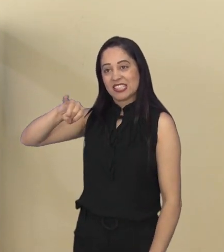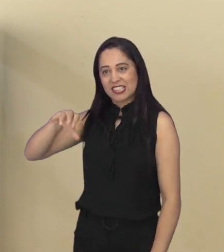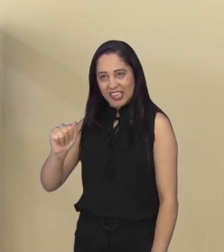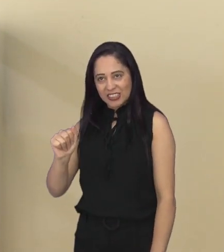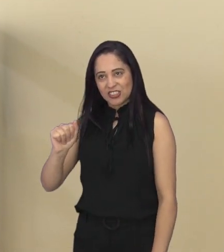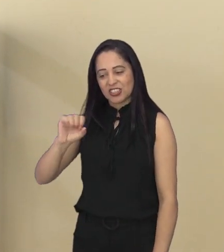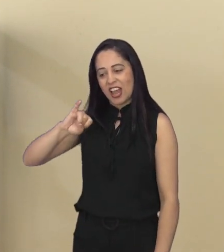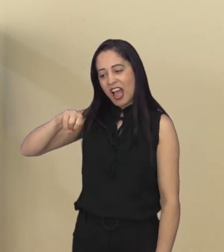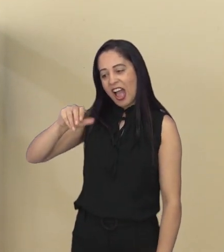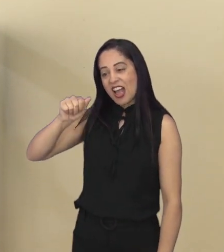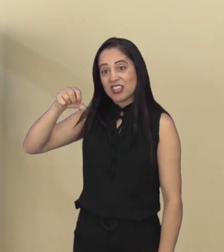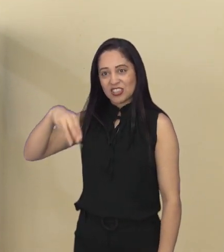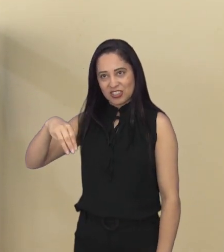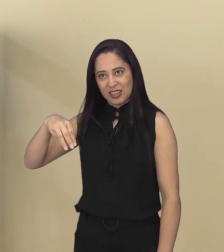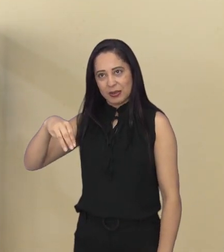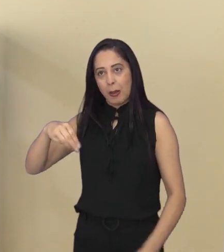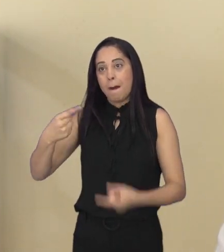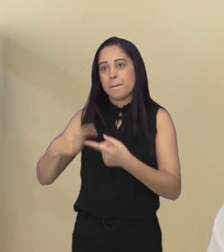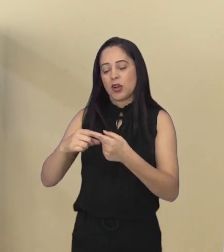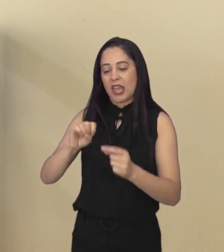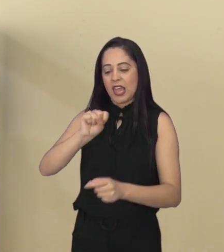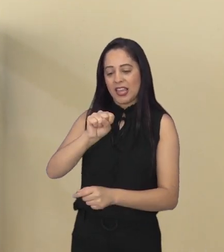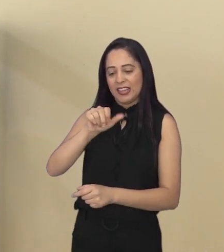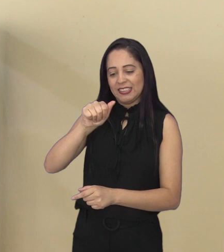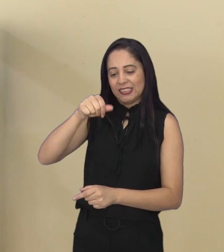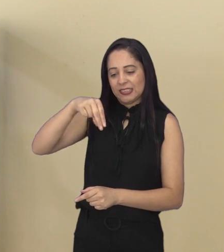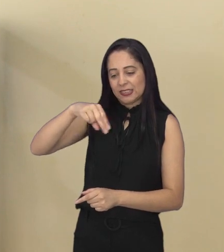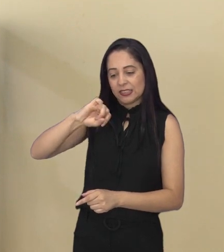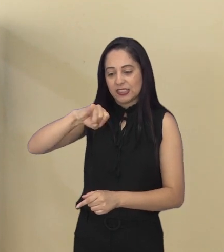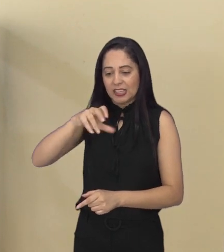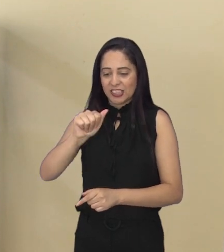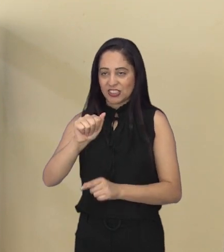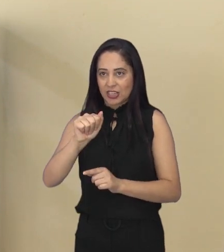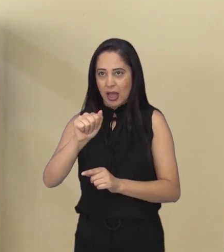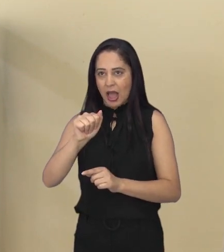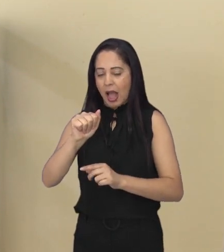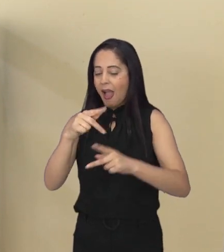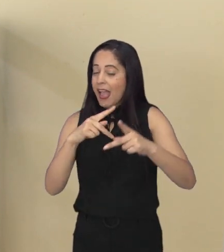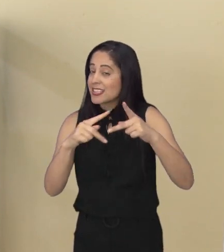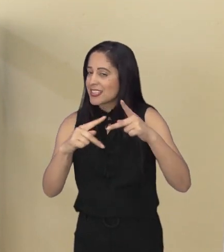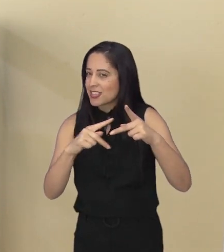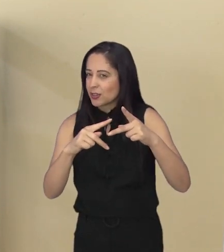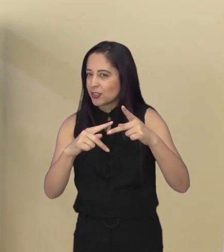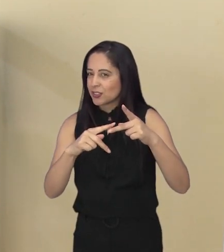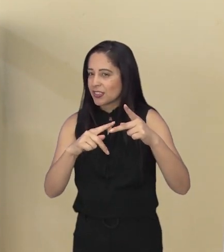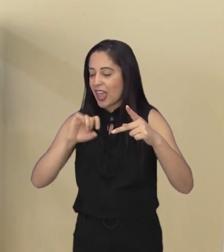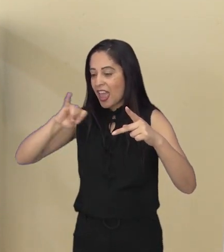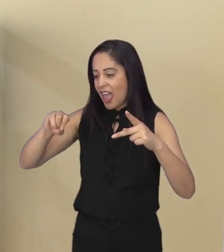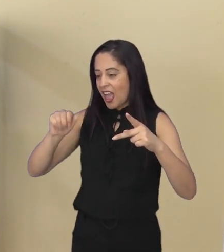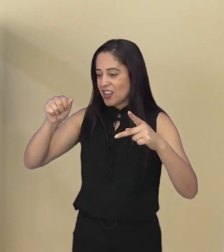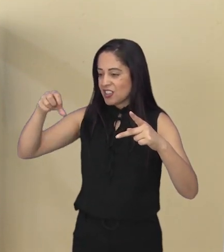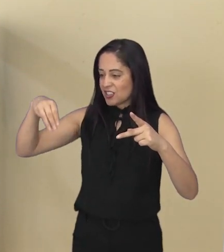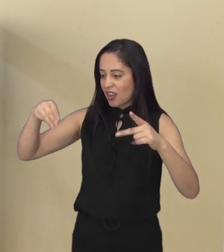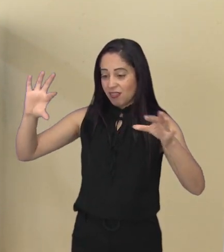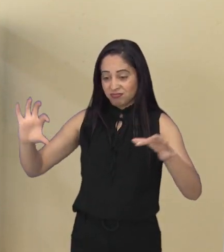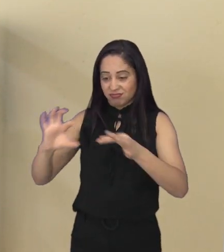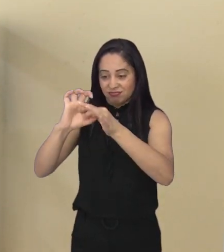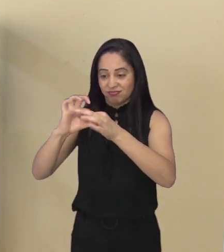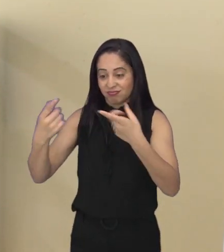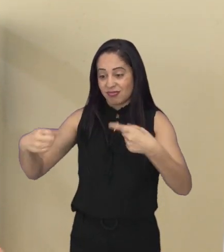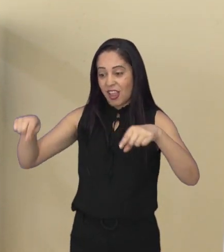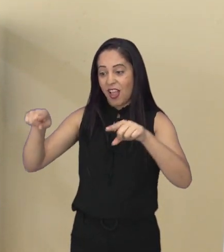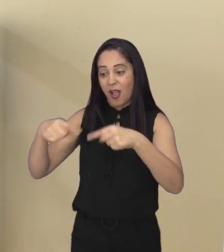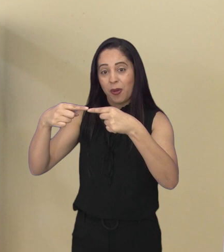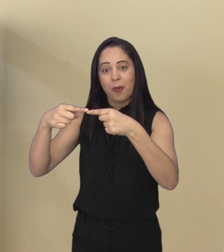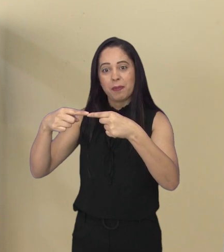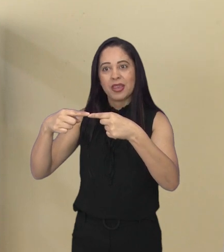Jam. Sanja, apelido de São José, né? Jam, geleia em inglês. Então, assim, eu acho que casou muito legal. As